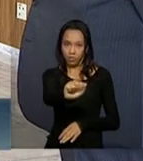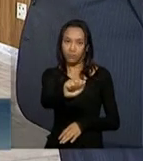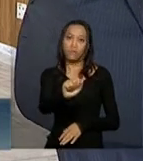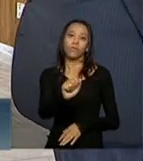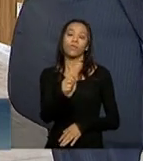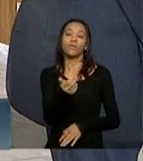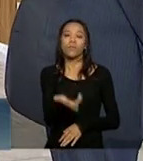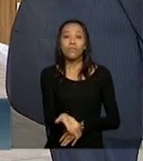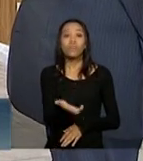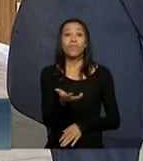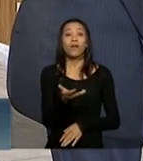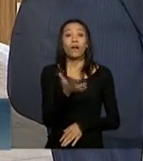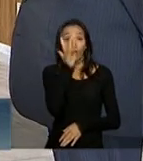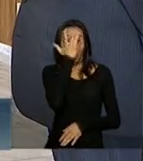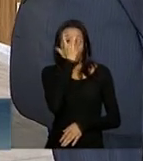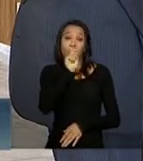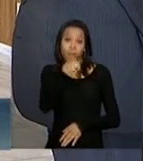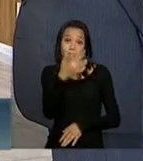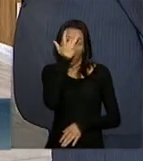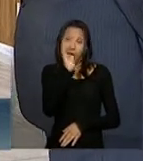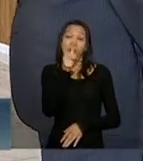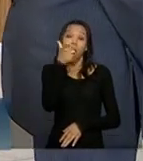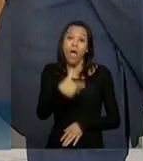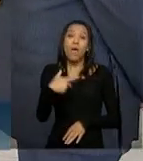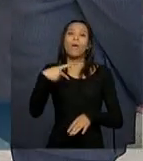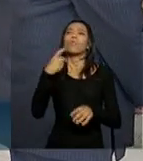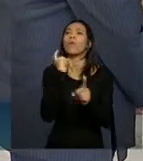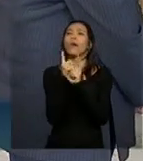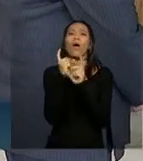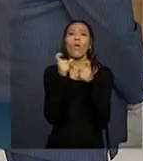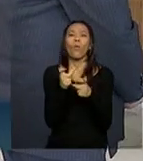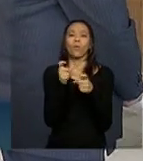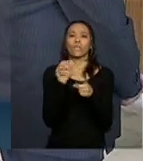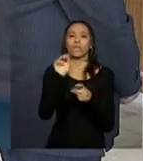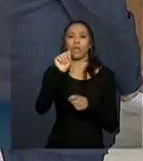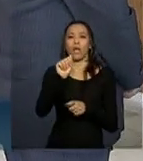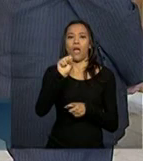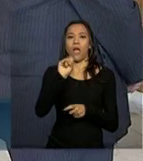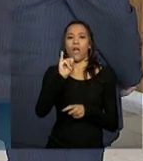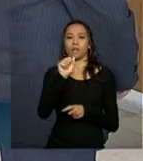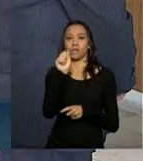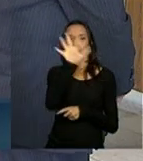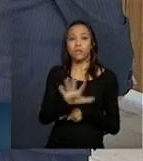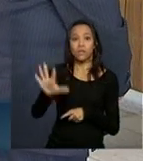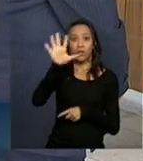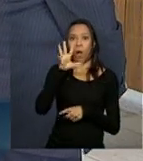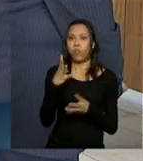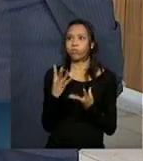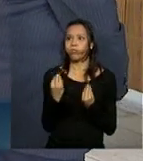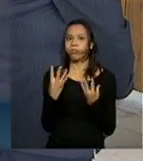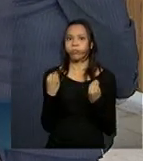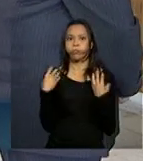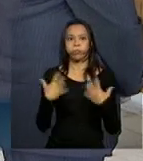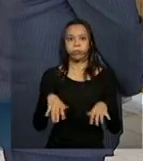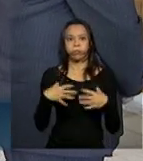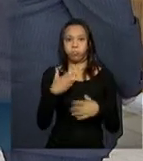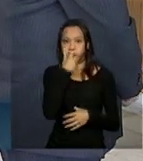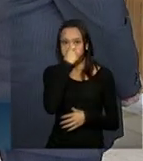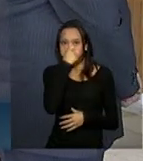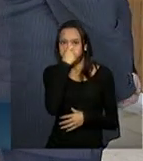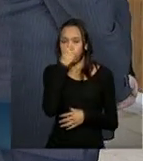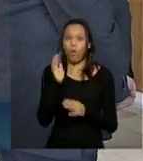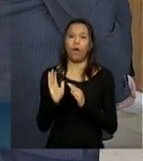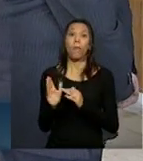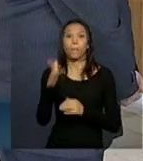É um país localizado na Ásia, o segundo país mais populoso do mundo e o sétimo maior em área